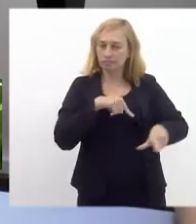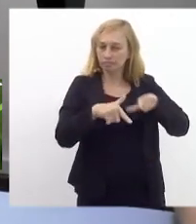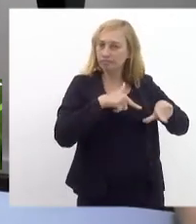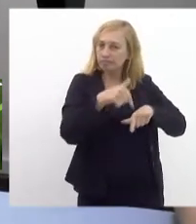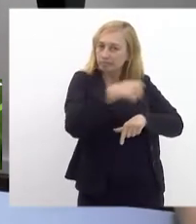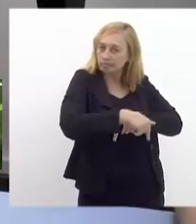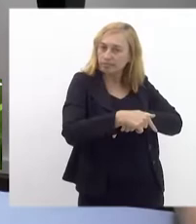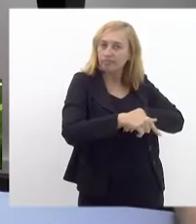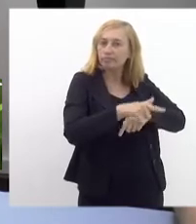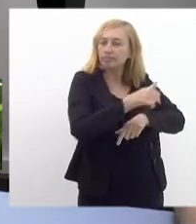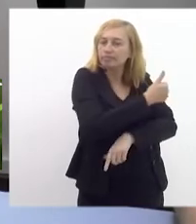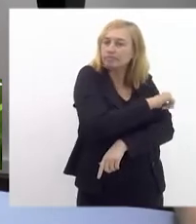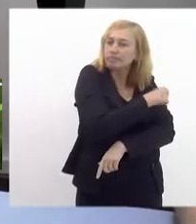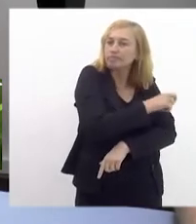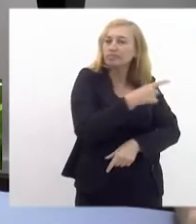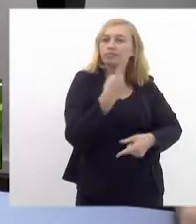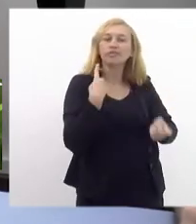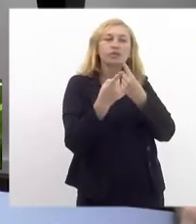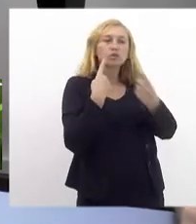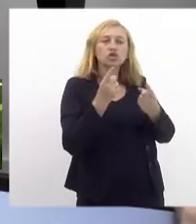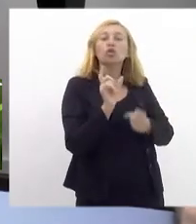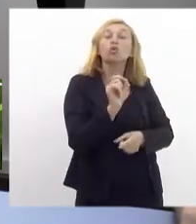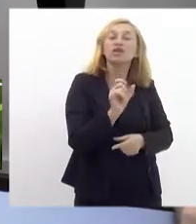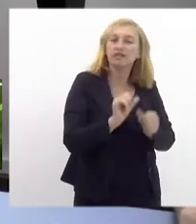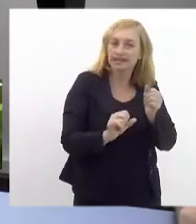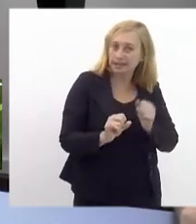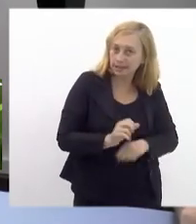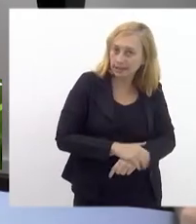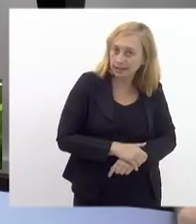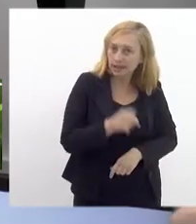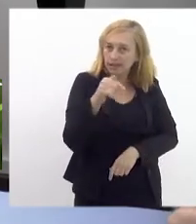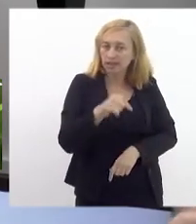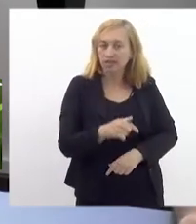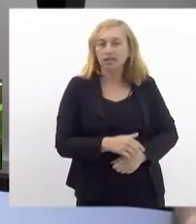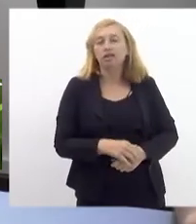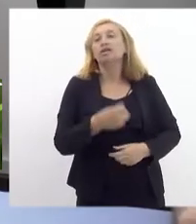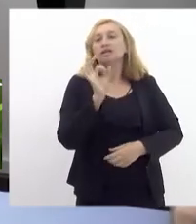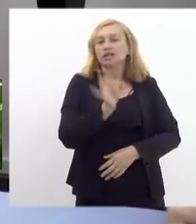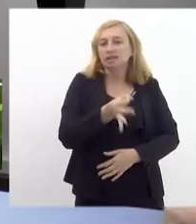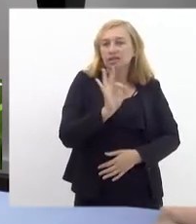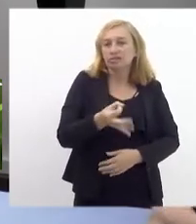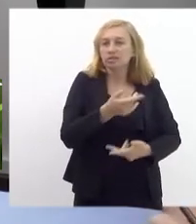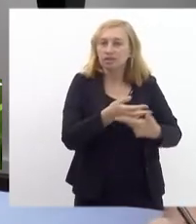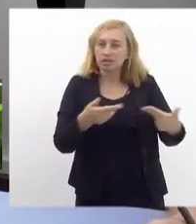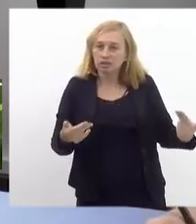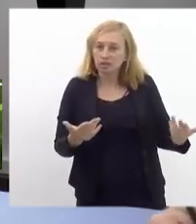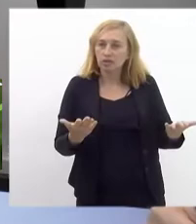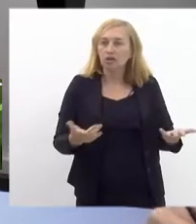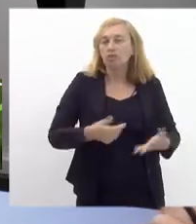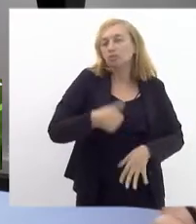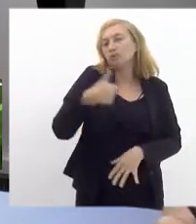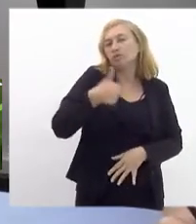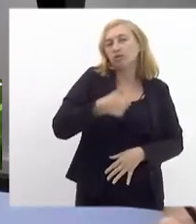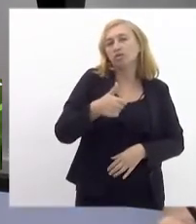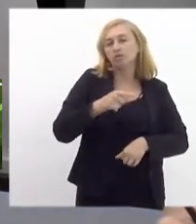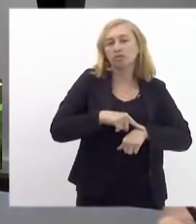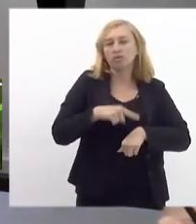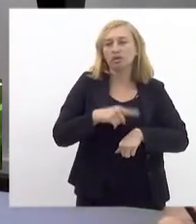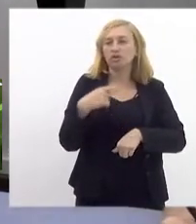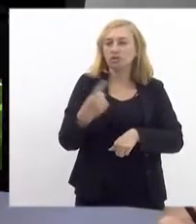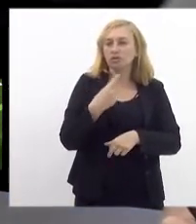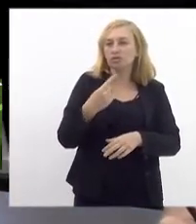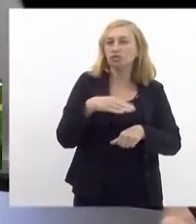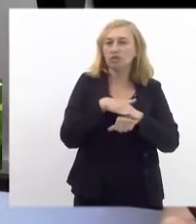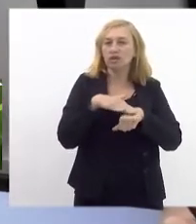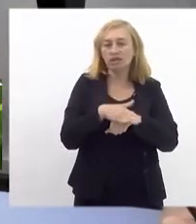como é que a gente pode fazer com a especificidade do Rio de Janeiro. Eu acho que é exatamente esse tipo de coisa. Esse é um dos primeiros pontos que nós conversamos na